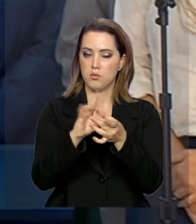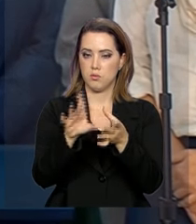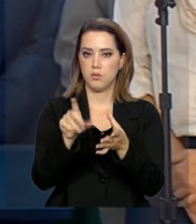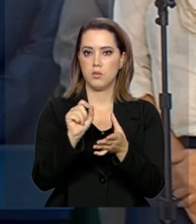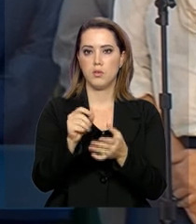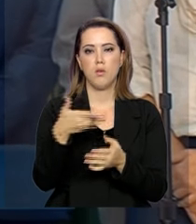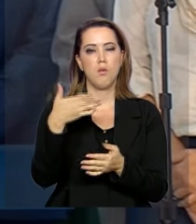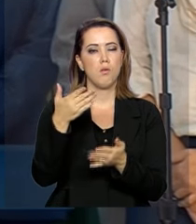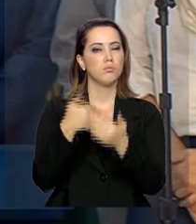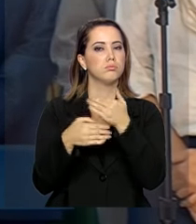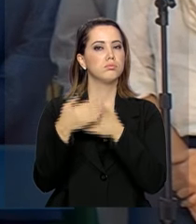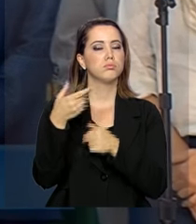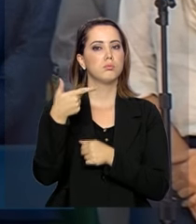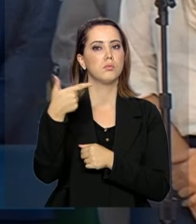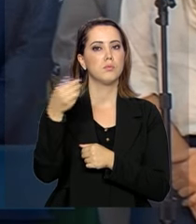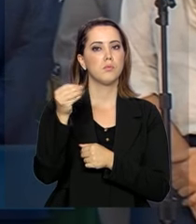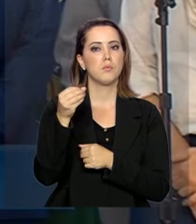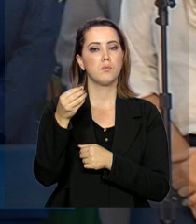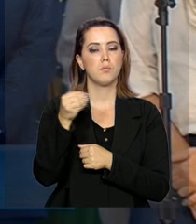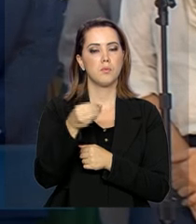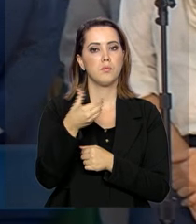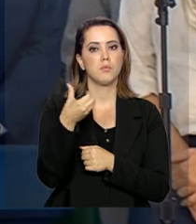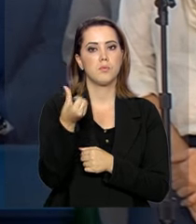2006. Os segundos